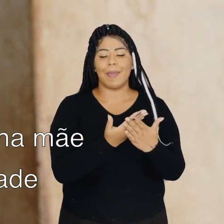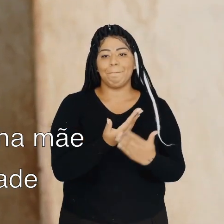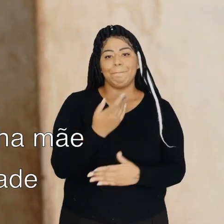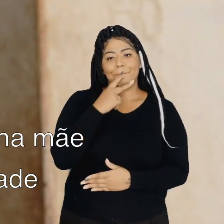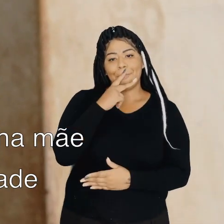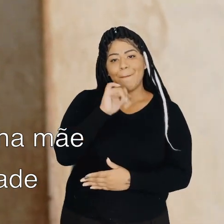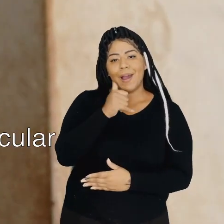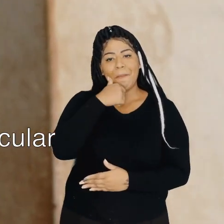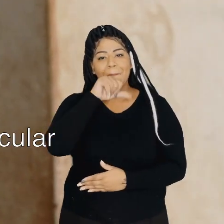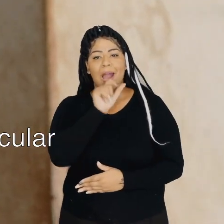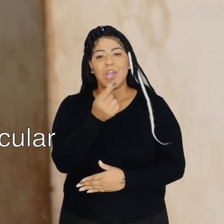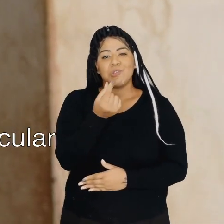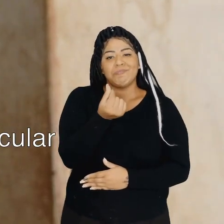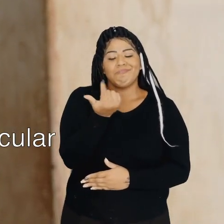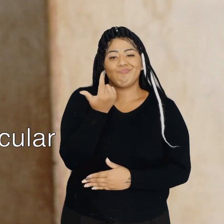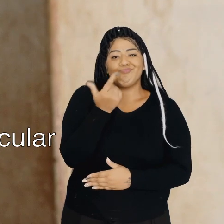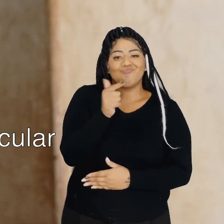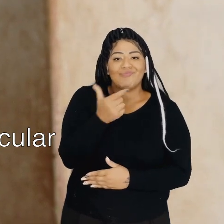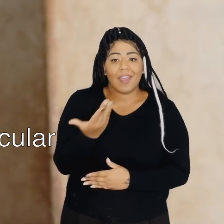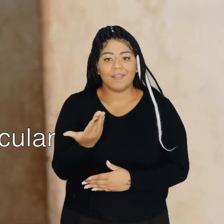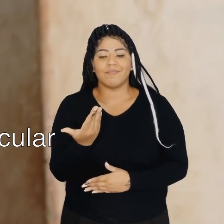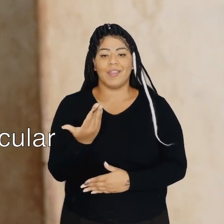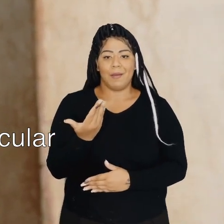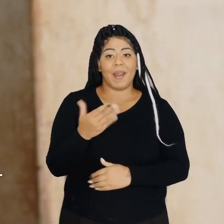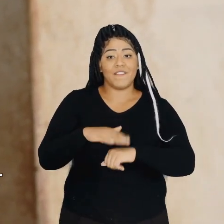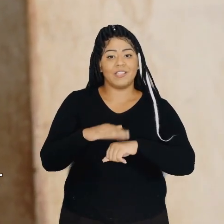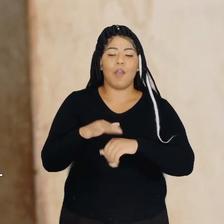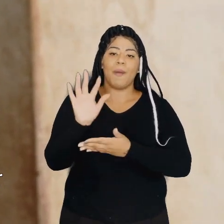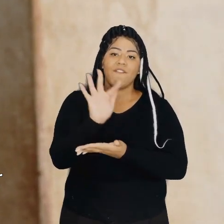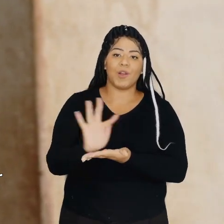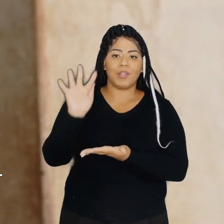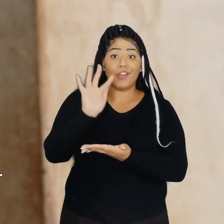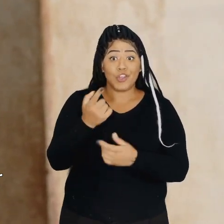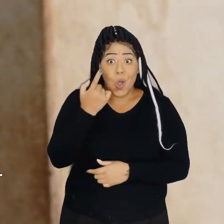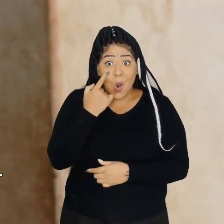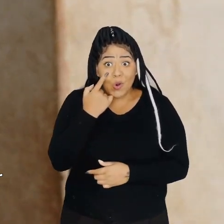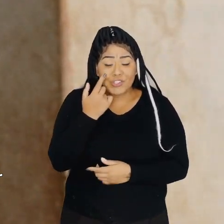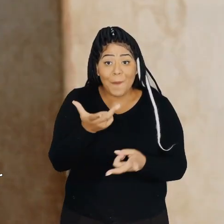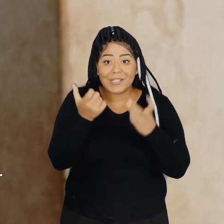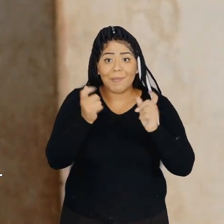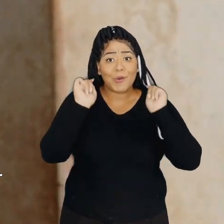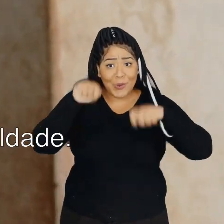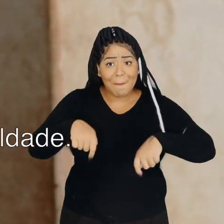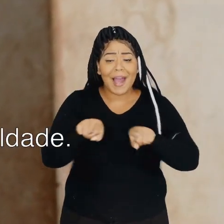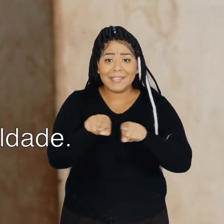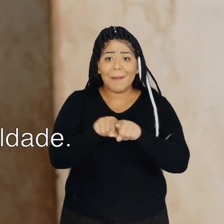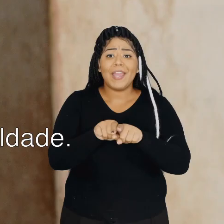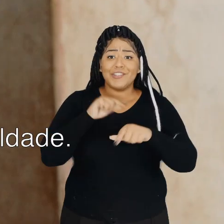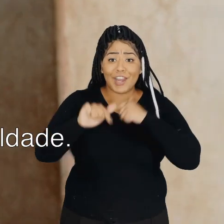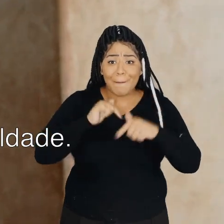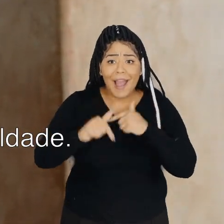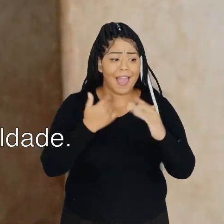pagar uma faculdade, eu ter que fazer uma faculdade particular e a gente não ter o dinheiro. Hoje eu já vejo que eu posso, assim, estudar e trabalhar e eu mesma pagar